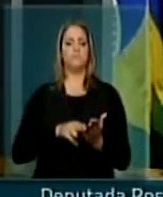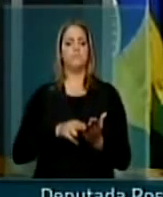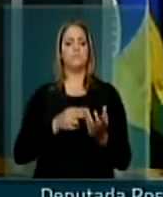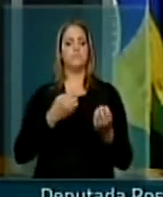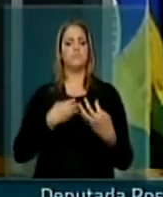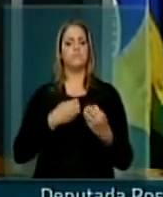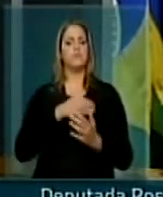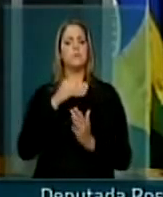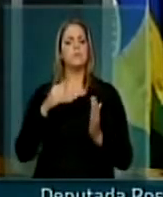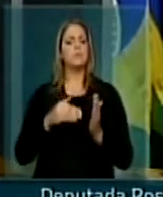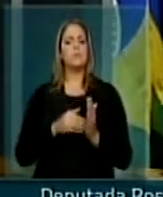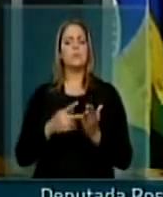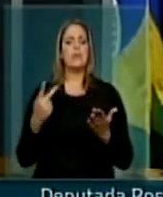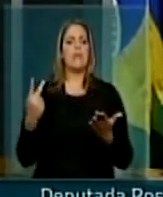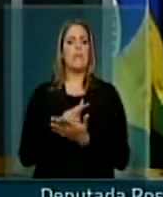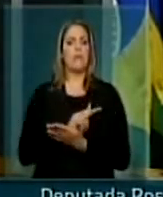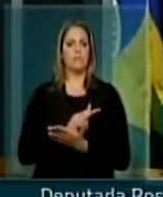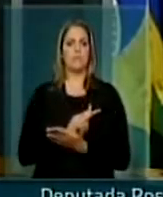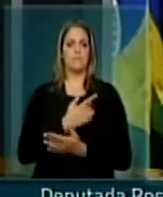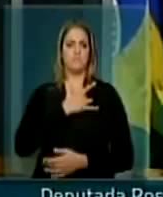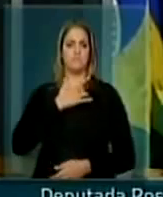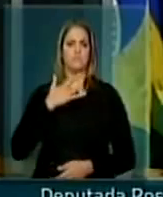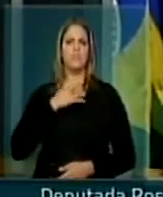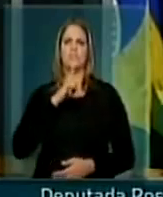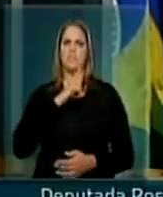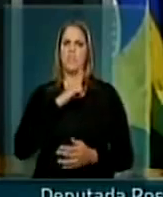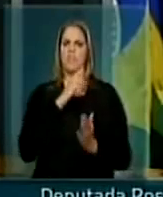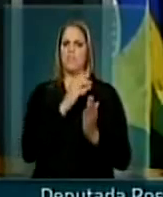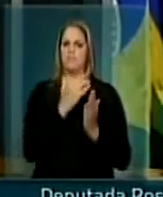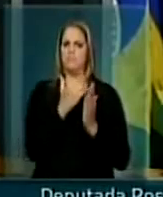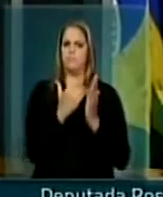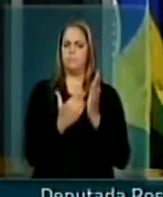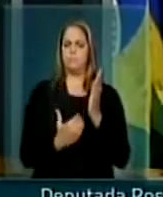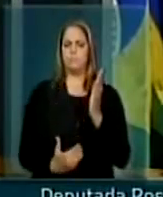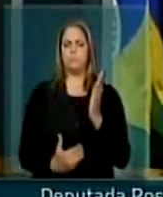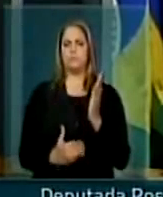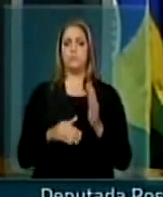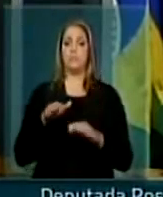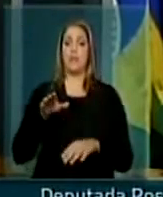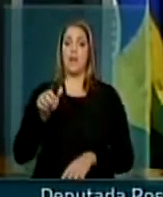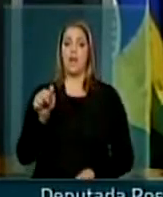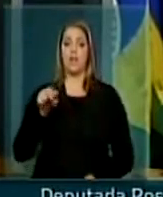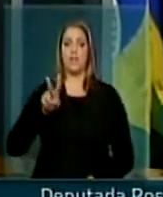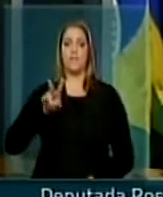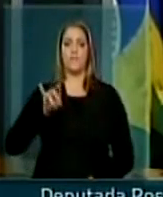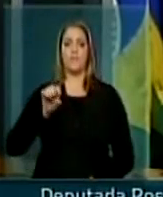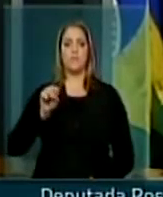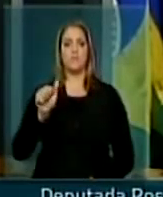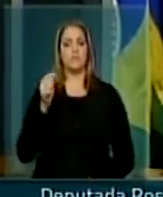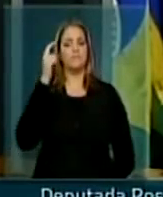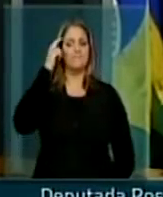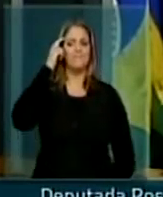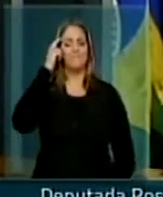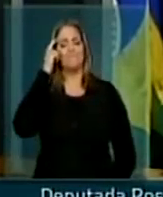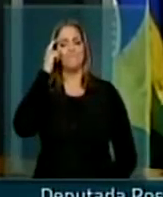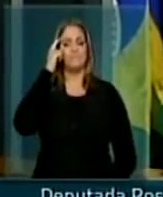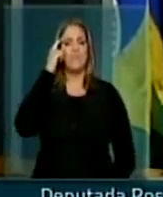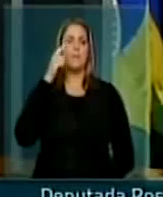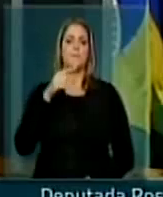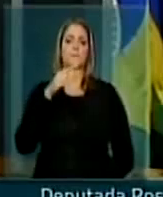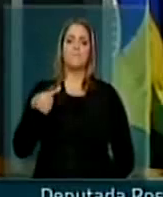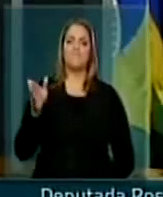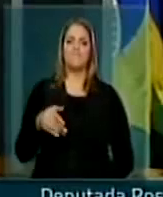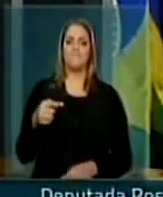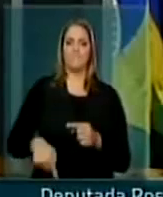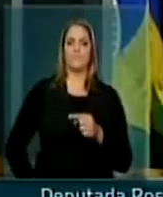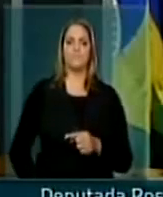seus efeitos colaterais. E são muitos. E são muitos. A ponto de a Anvisa estar pensando em